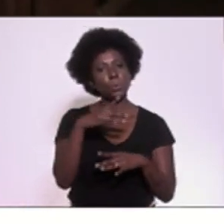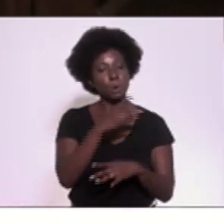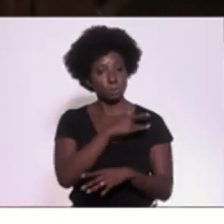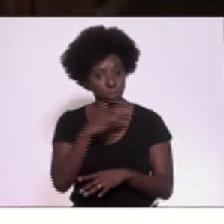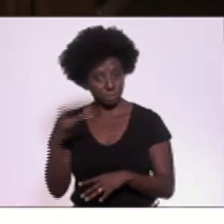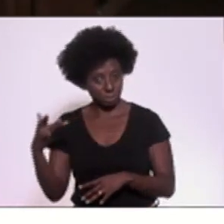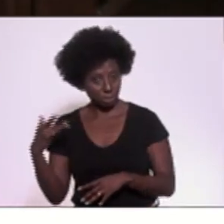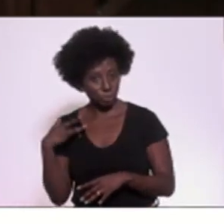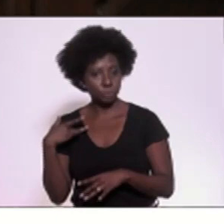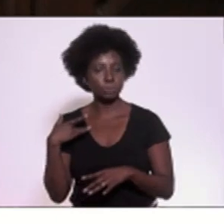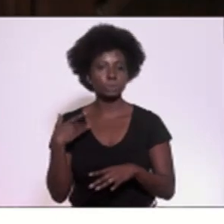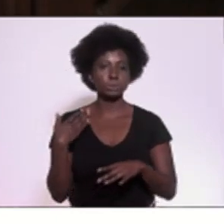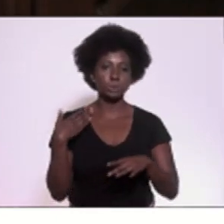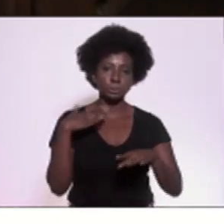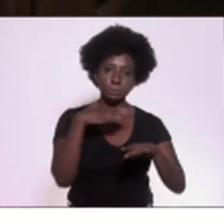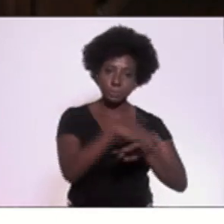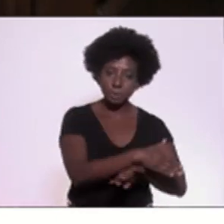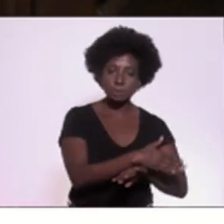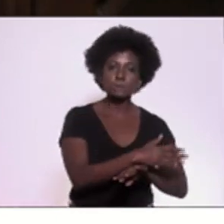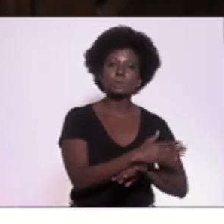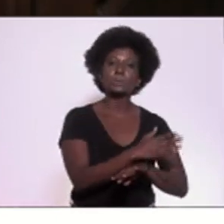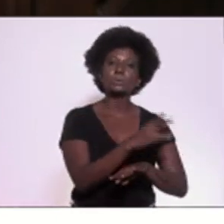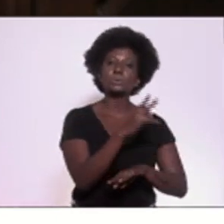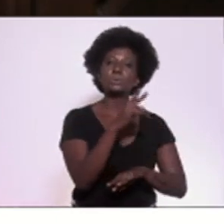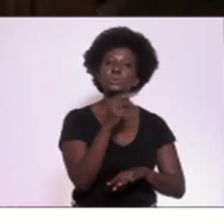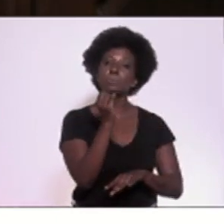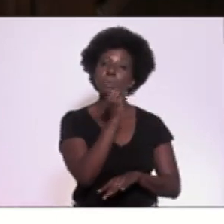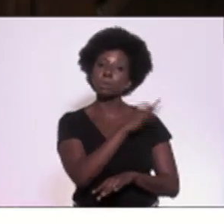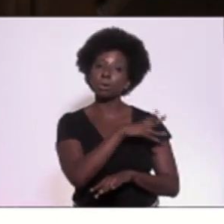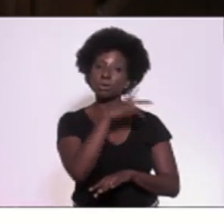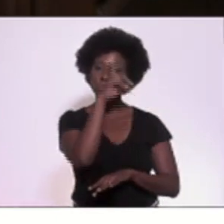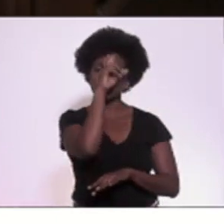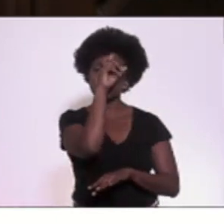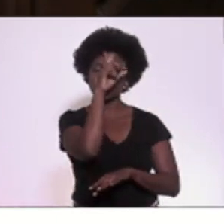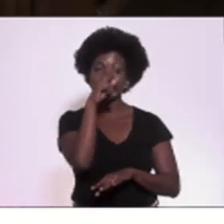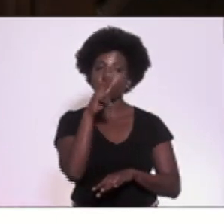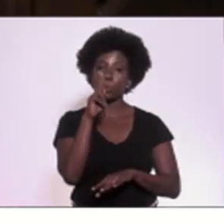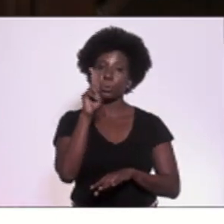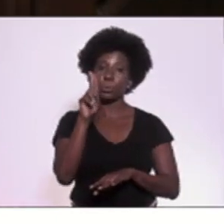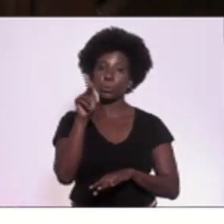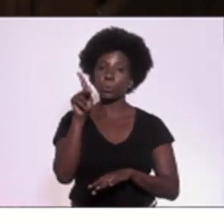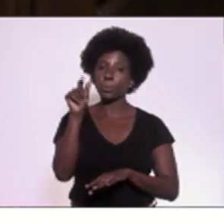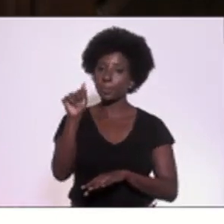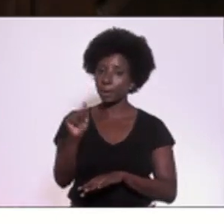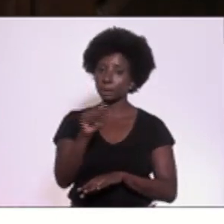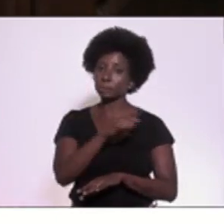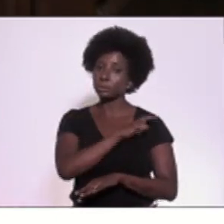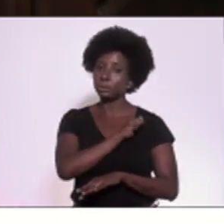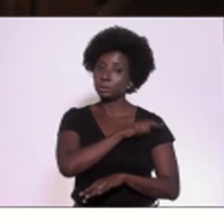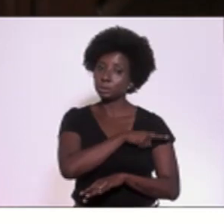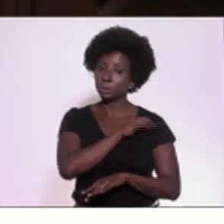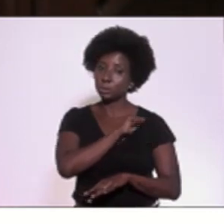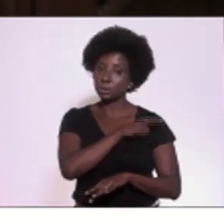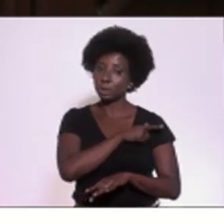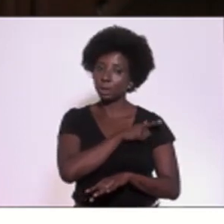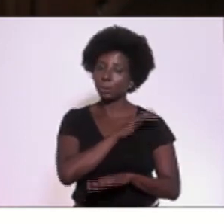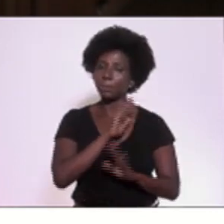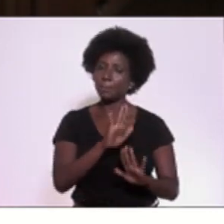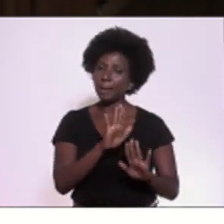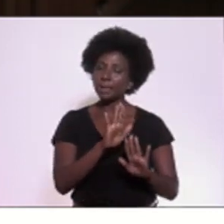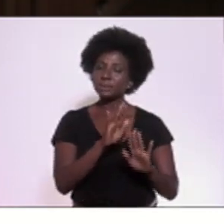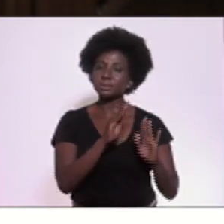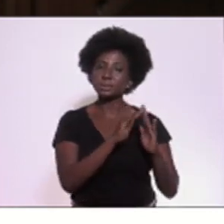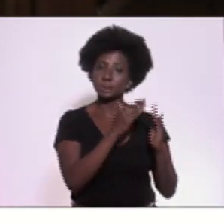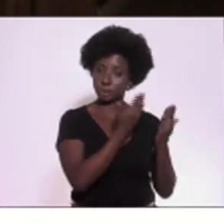a implantação de uma nova UPA em São Gonçalo. Entretanto, quero chamar a atenção do Flávio também, esta escola em